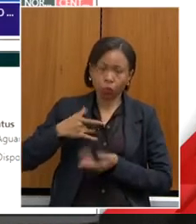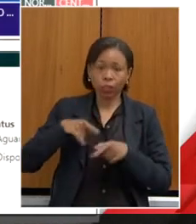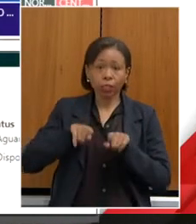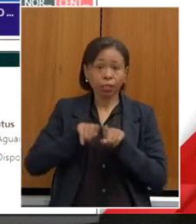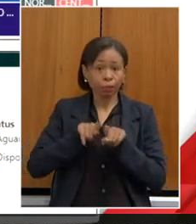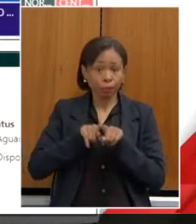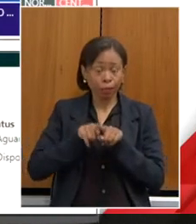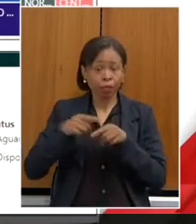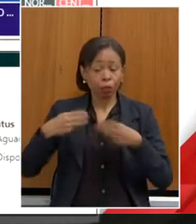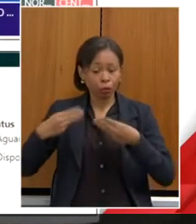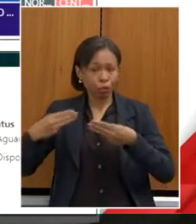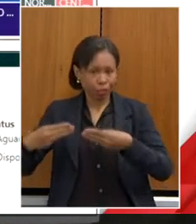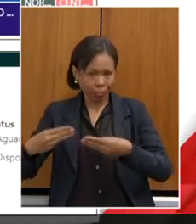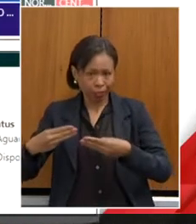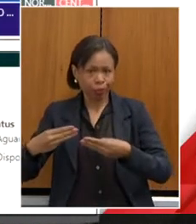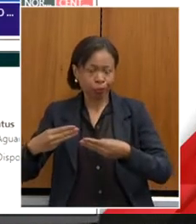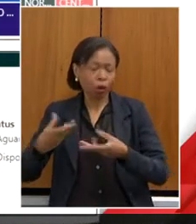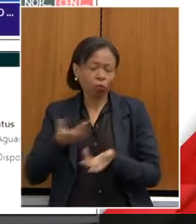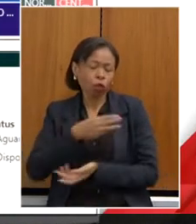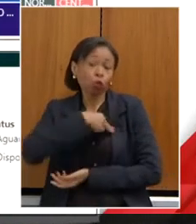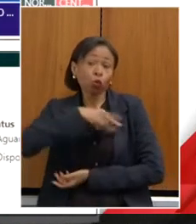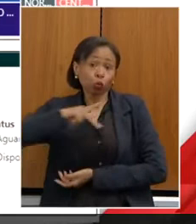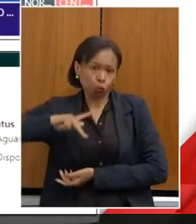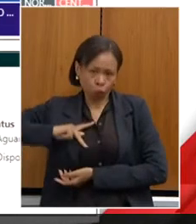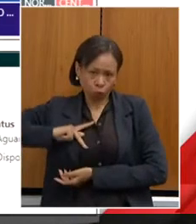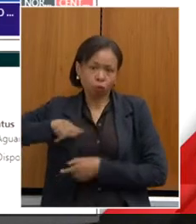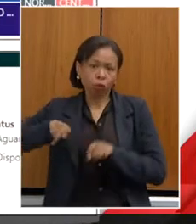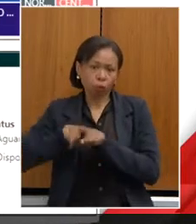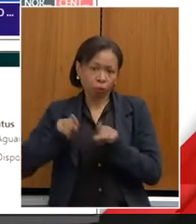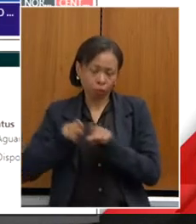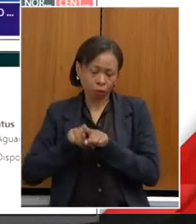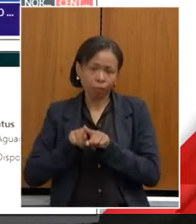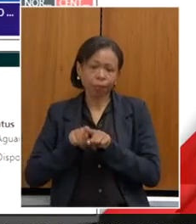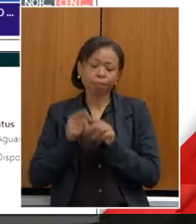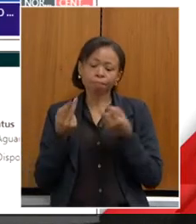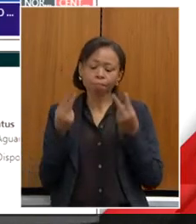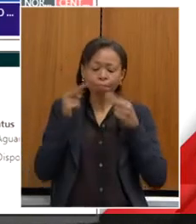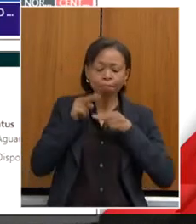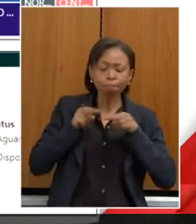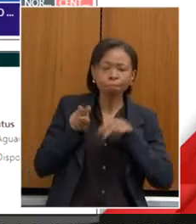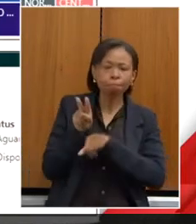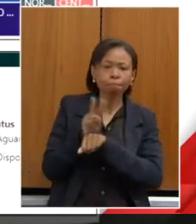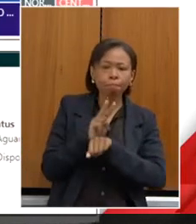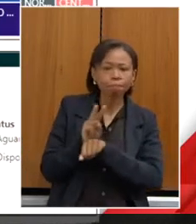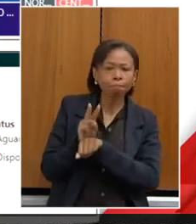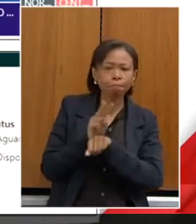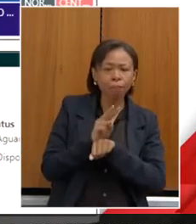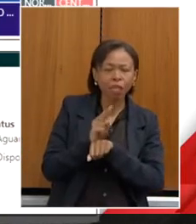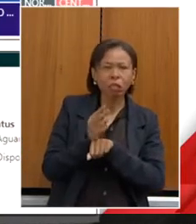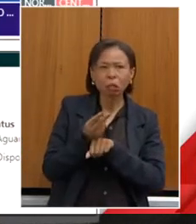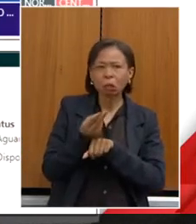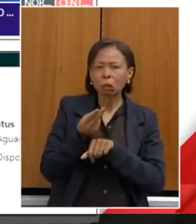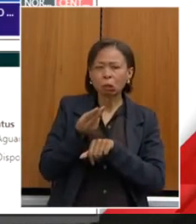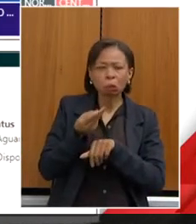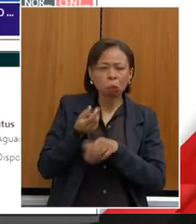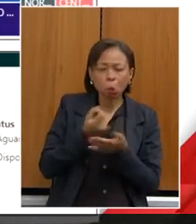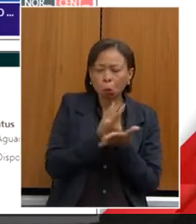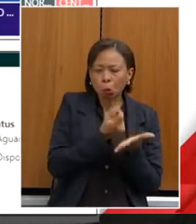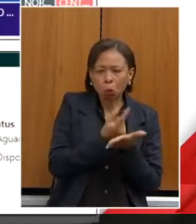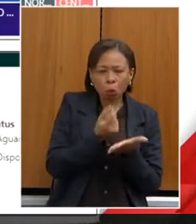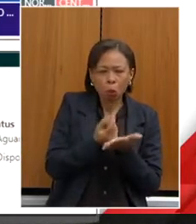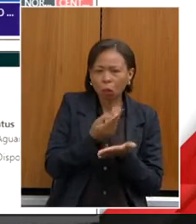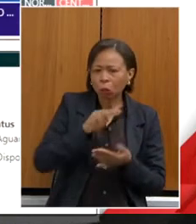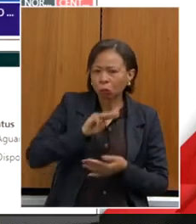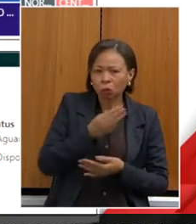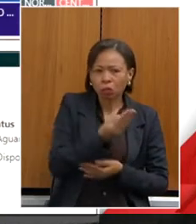Ministério Público acompanha mais de 12 milhões em compras e de distribuição quase um milhão e meio de ampolas.